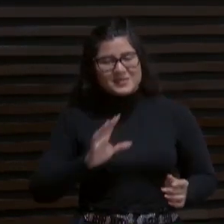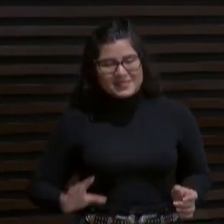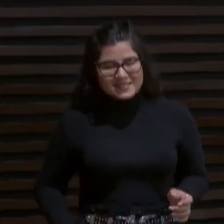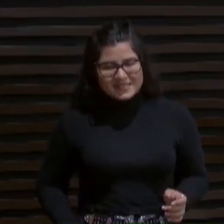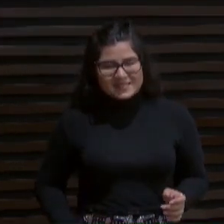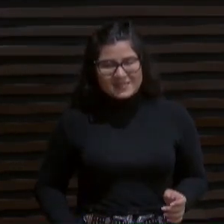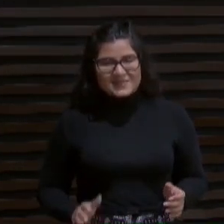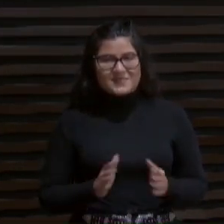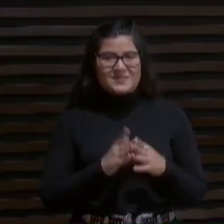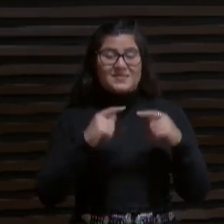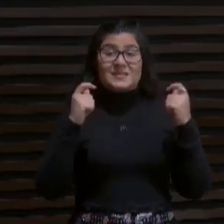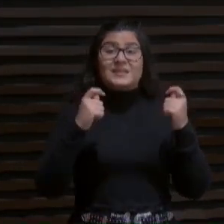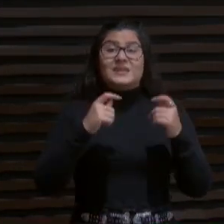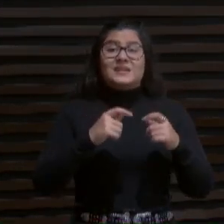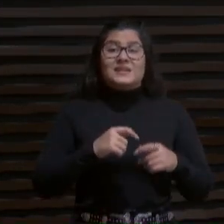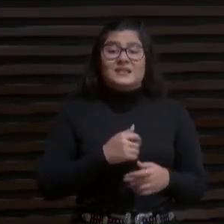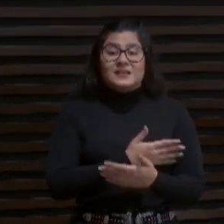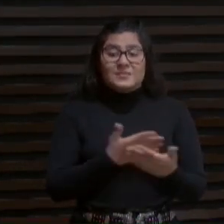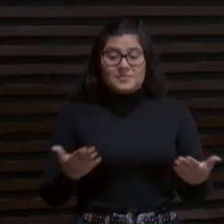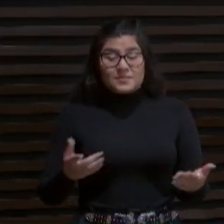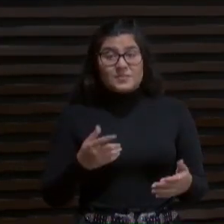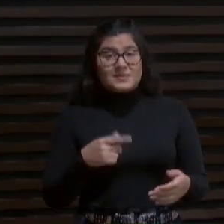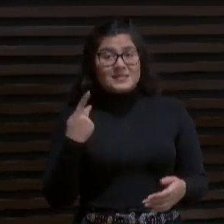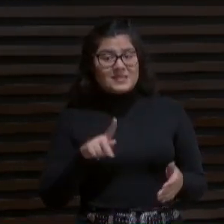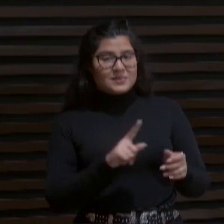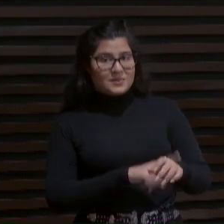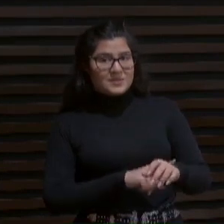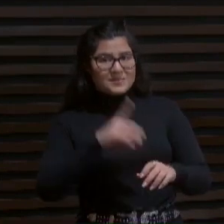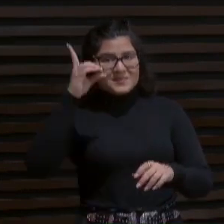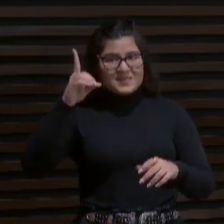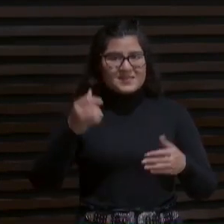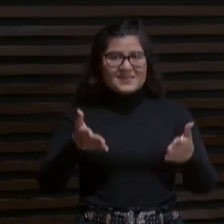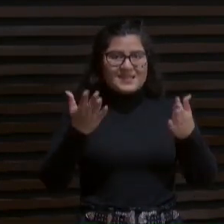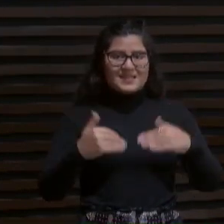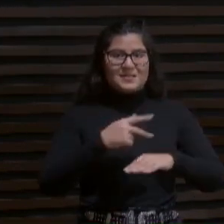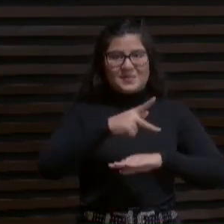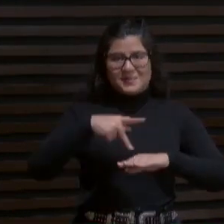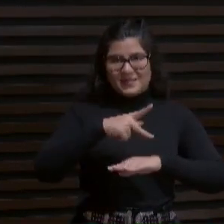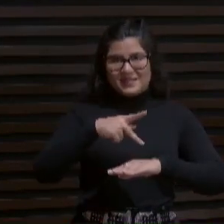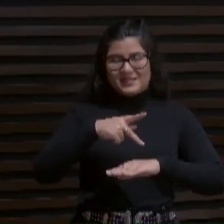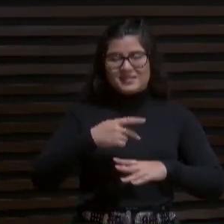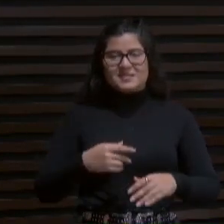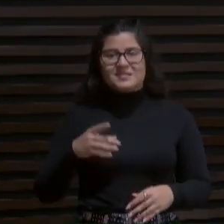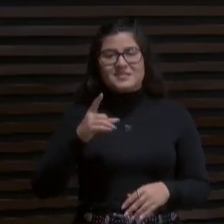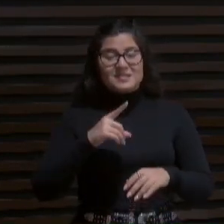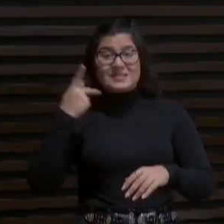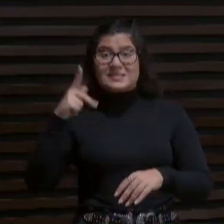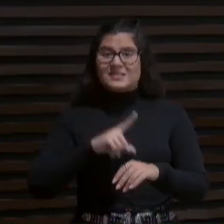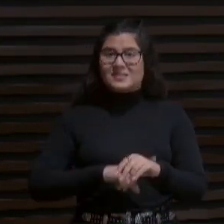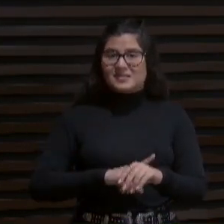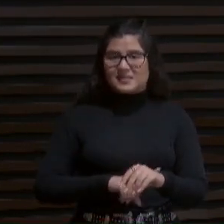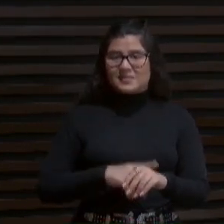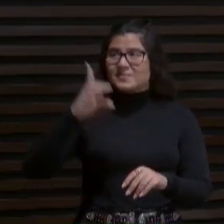Cristo. Irmãos, no seu tempo, Deus nos dará uma pátria. No seu tempo, Deus